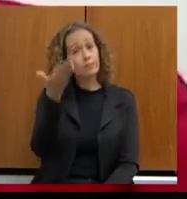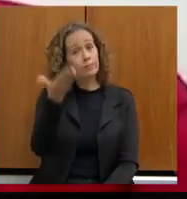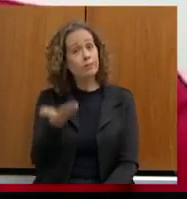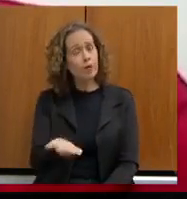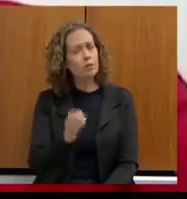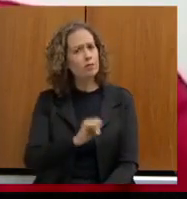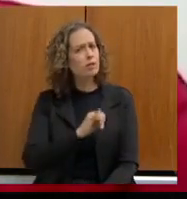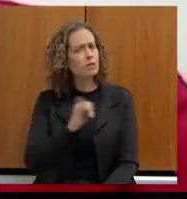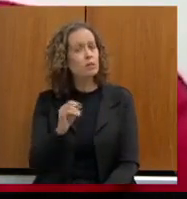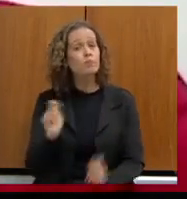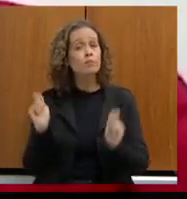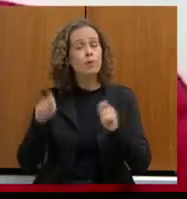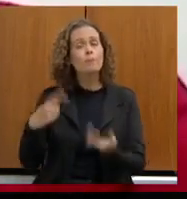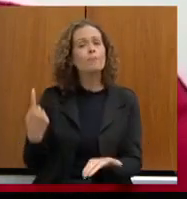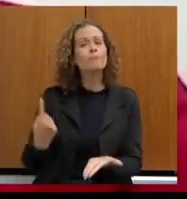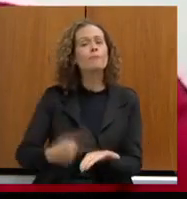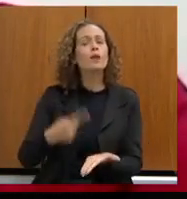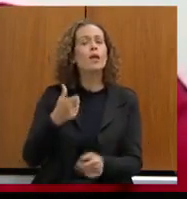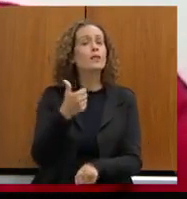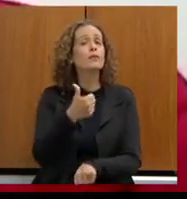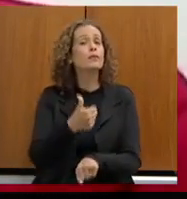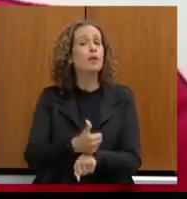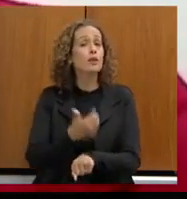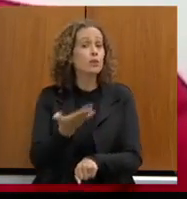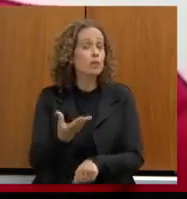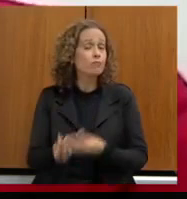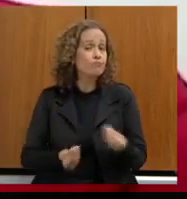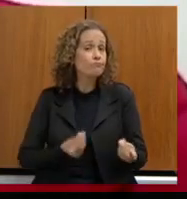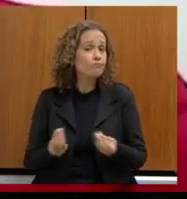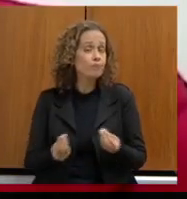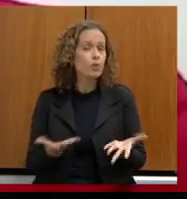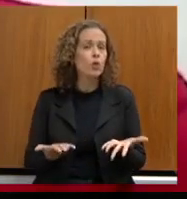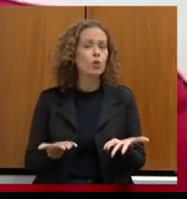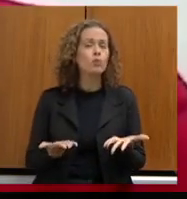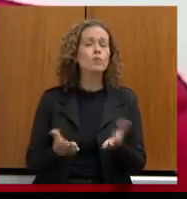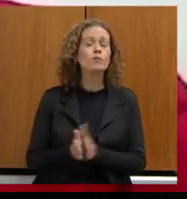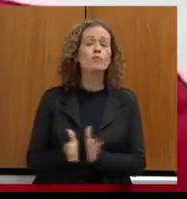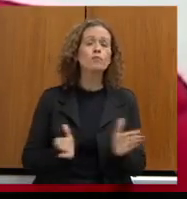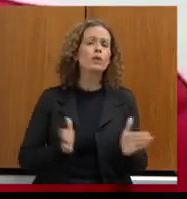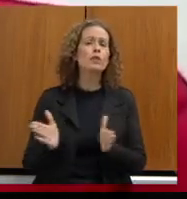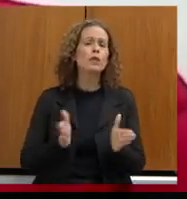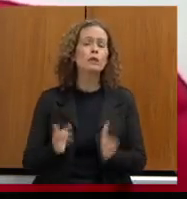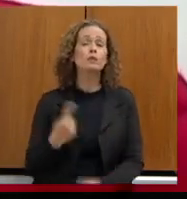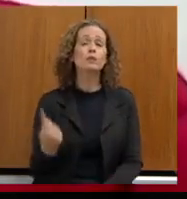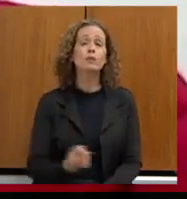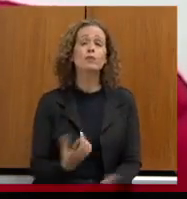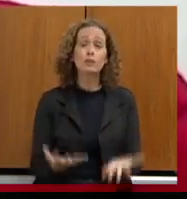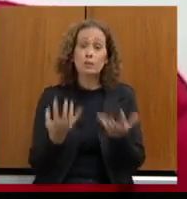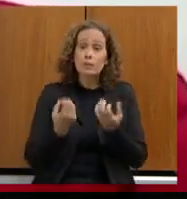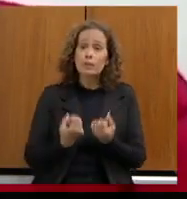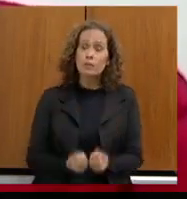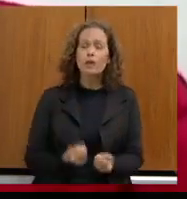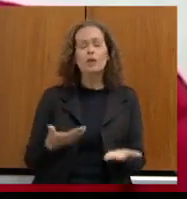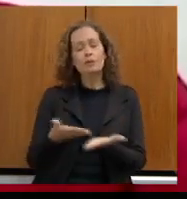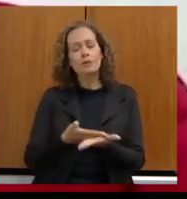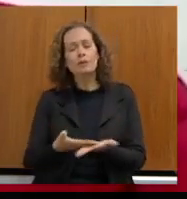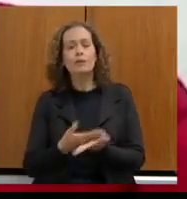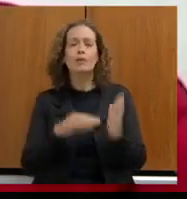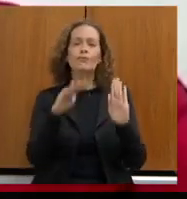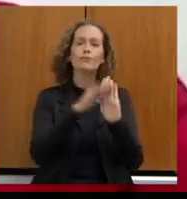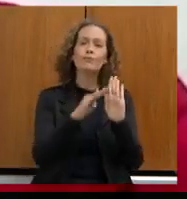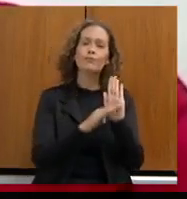se o senhor poderia marcar uma agenda ou mandato para os receber e assim trata é